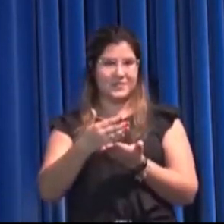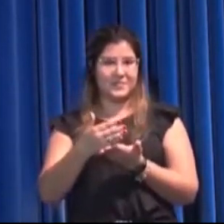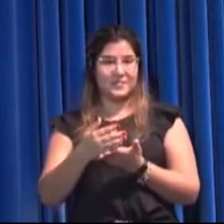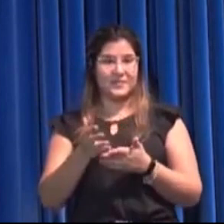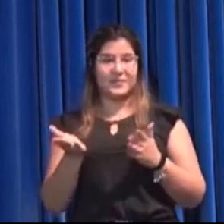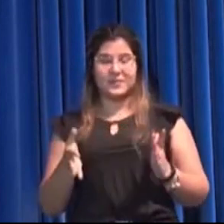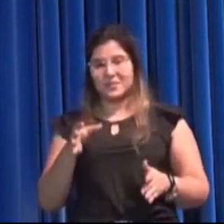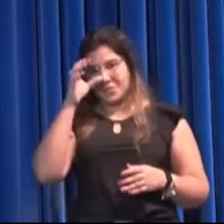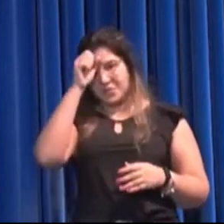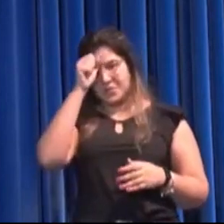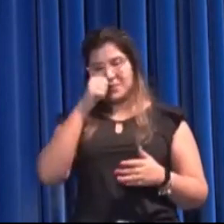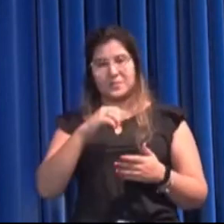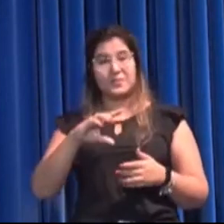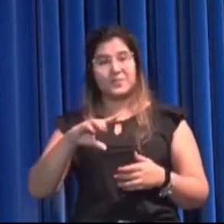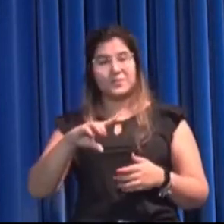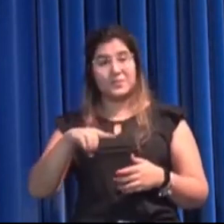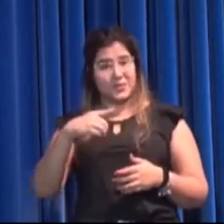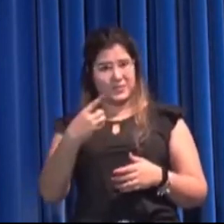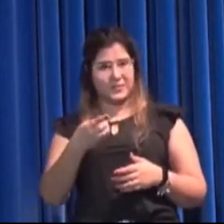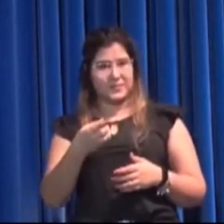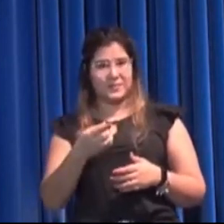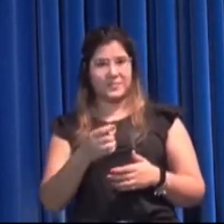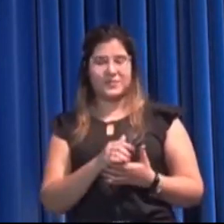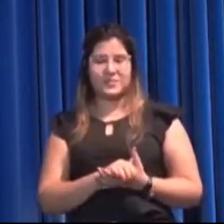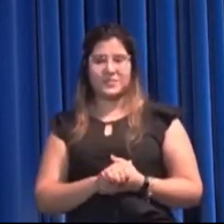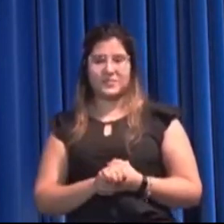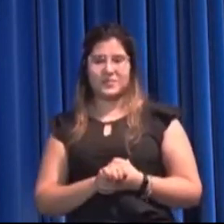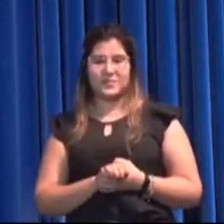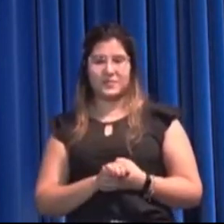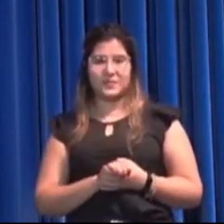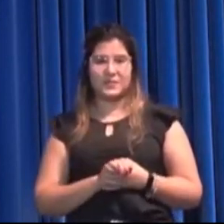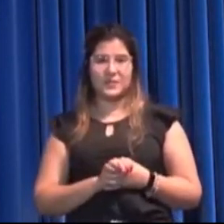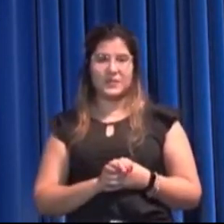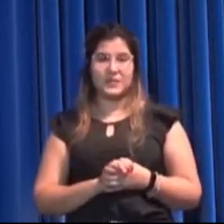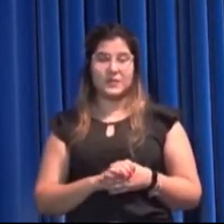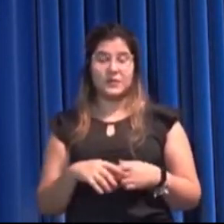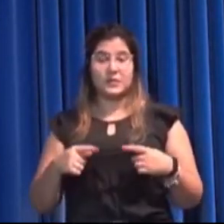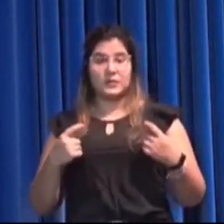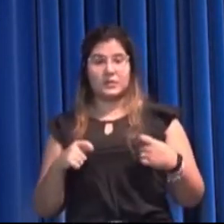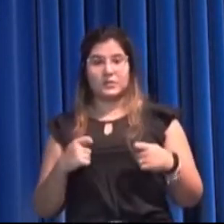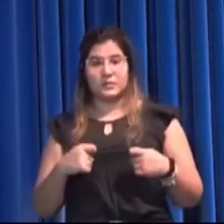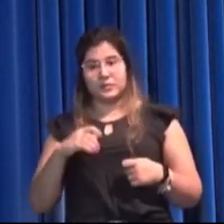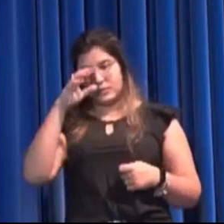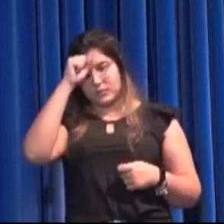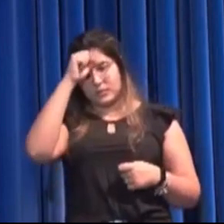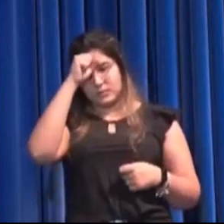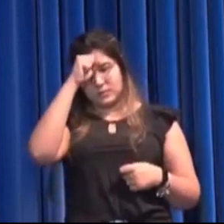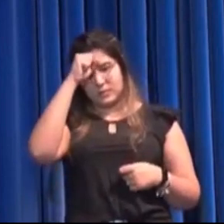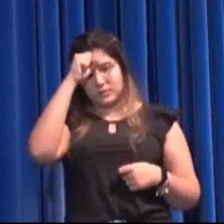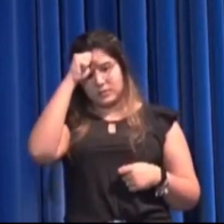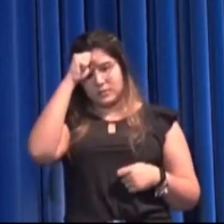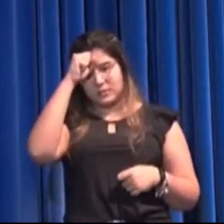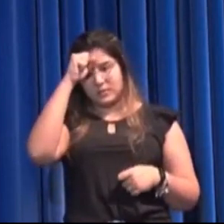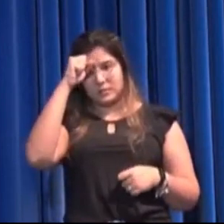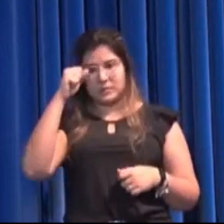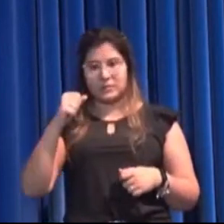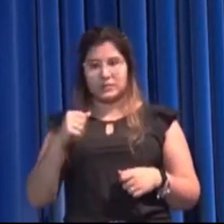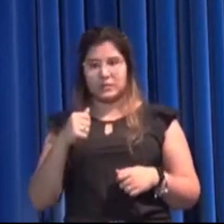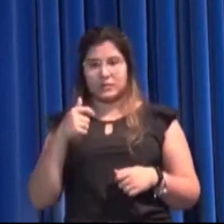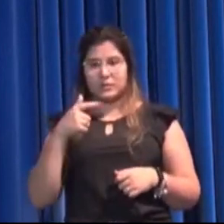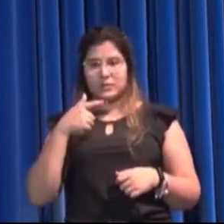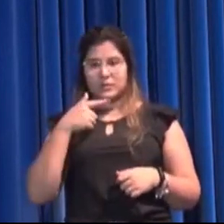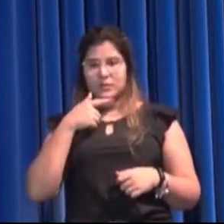então nós vamos para a próxima. Enquanto a gente não aprender a lição, enquanto a gente ficar patinando no mesmo lugar, o